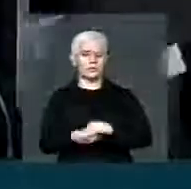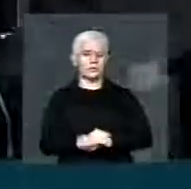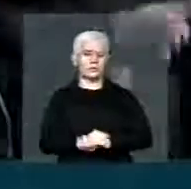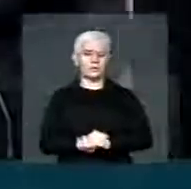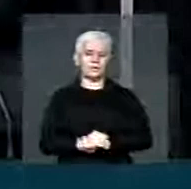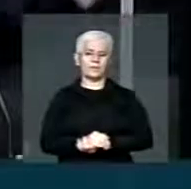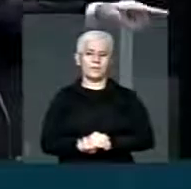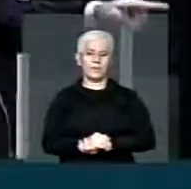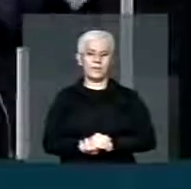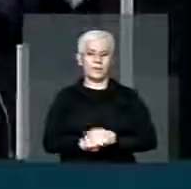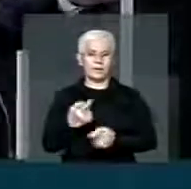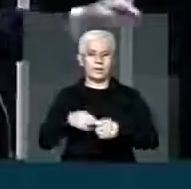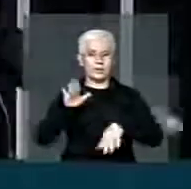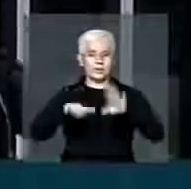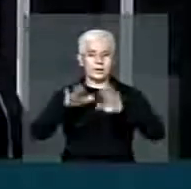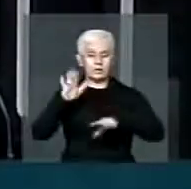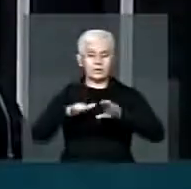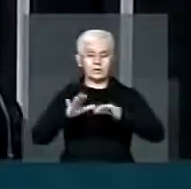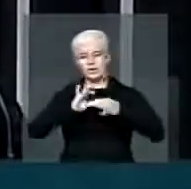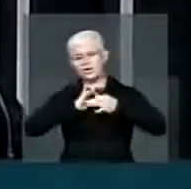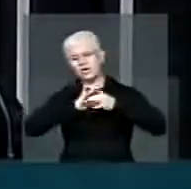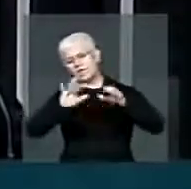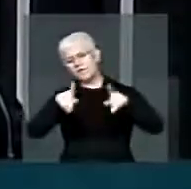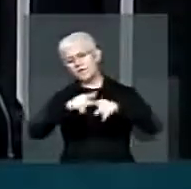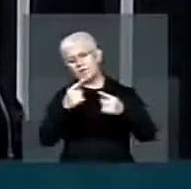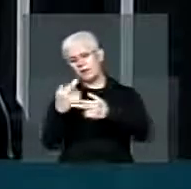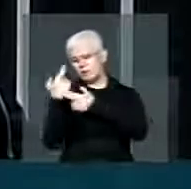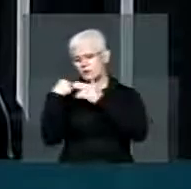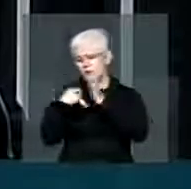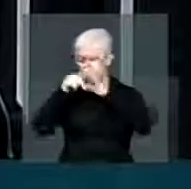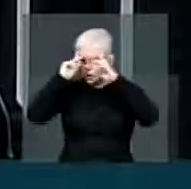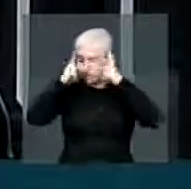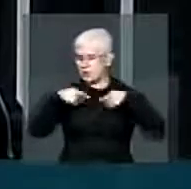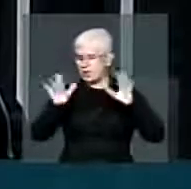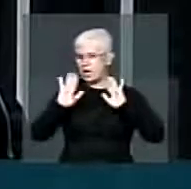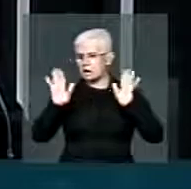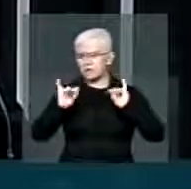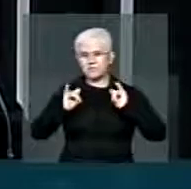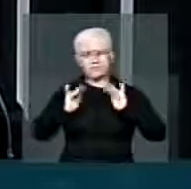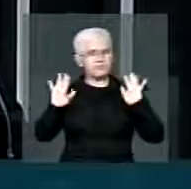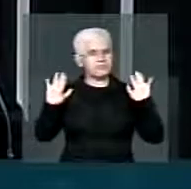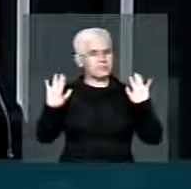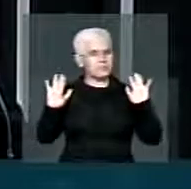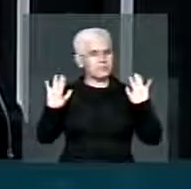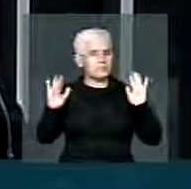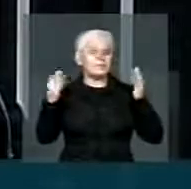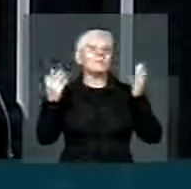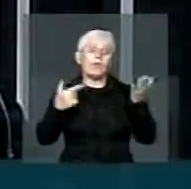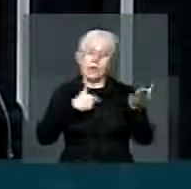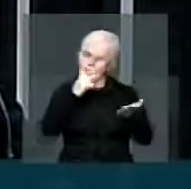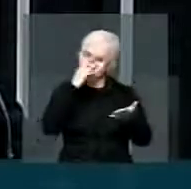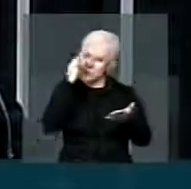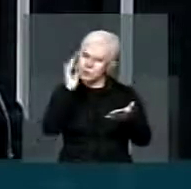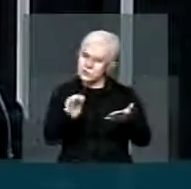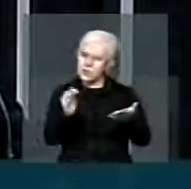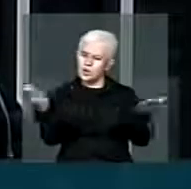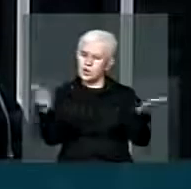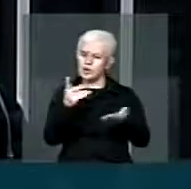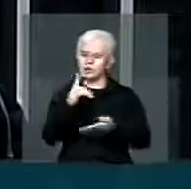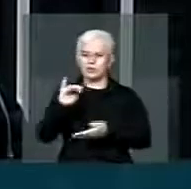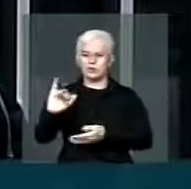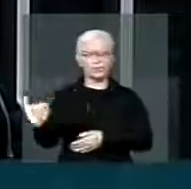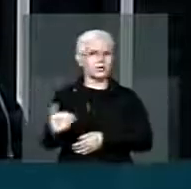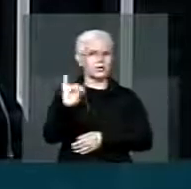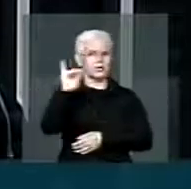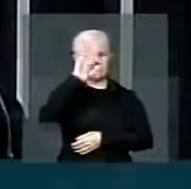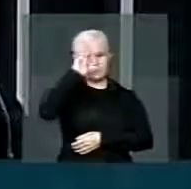do estabelecimento, sem medir as consequências do que isso pode provocar. Então, senhor presidente, eu considero que é um dia